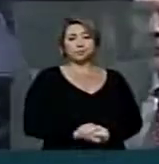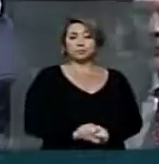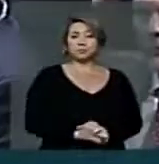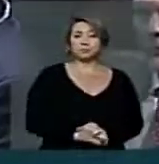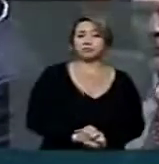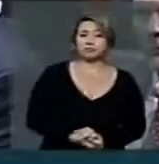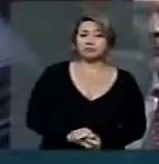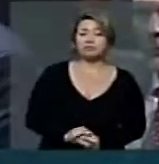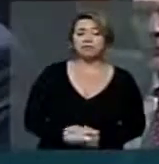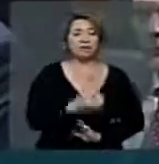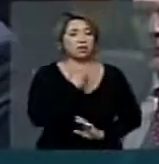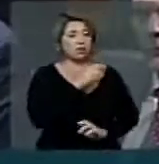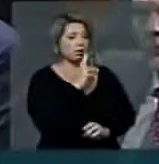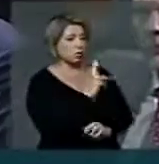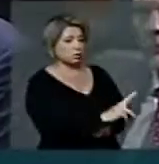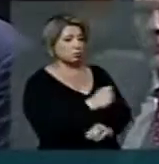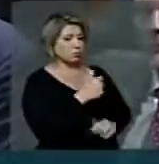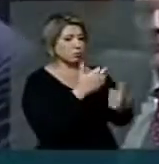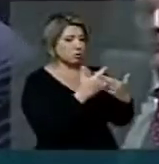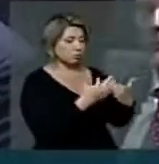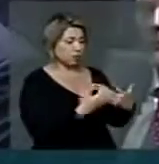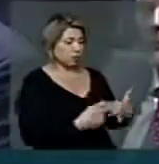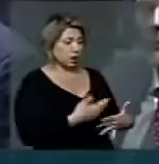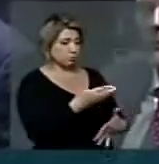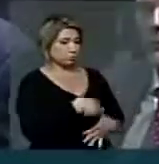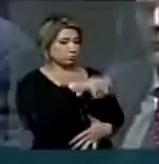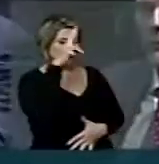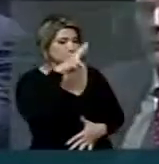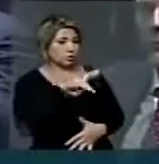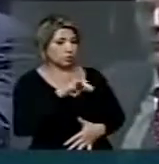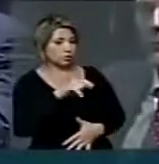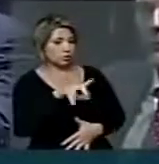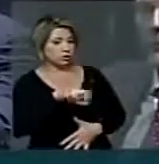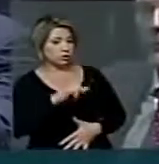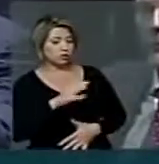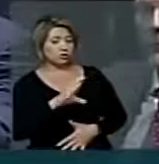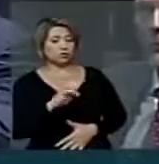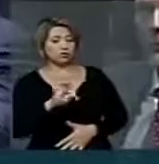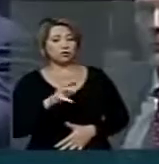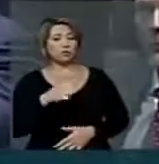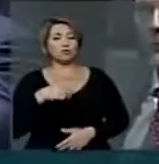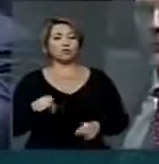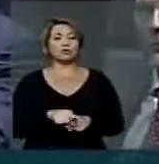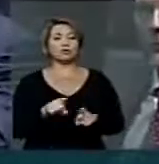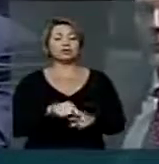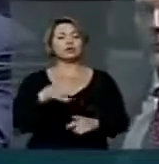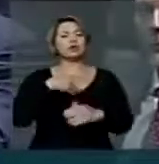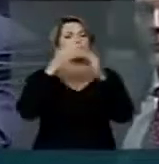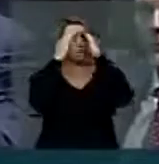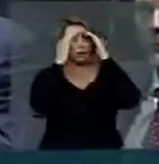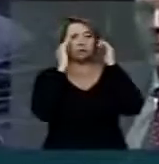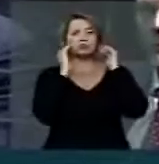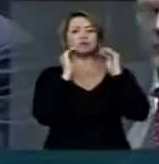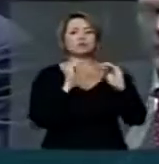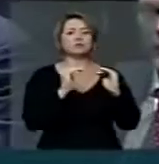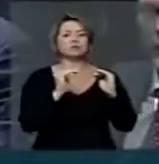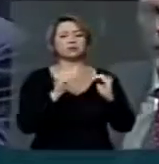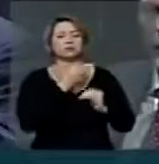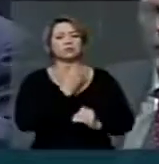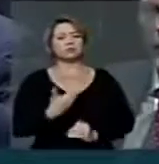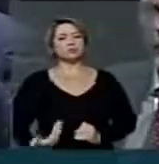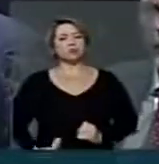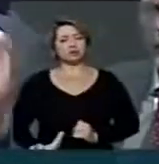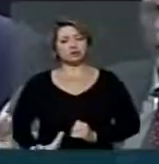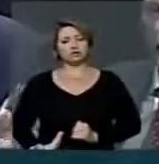Vossa Excelência. Eu queria primeiro explicar para o deputado Silvio Costa, que talvez falte, tem um profundo respeito pelo governador